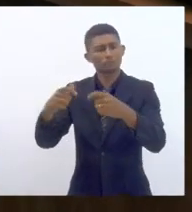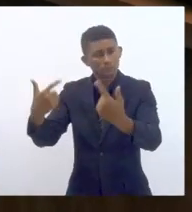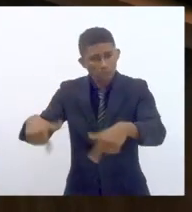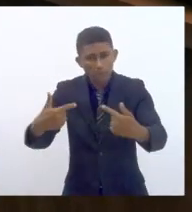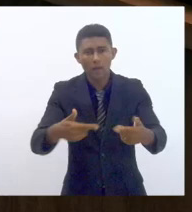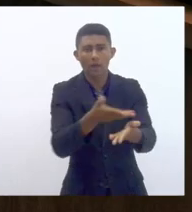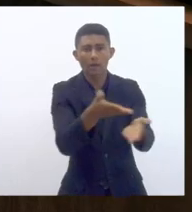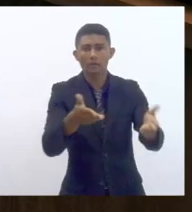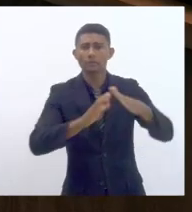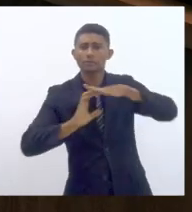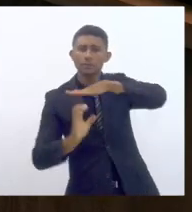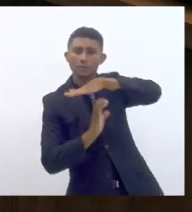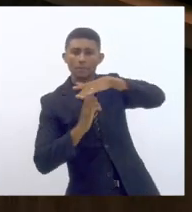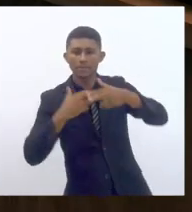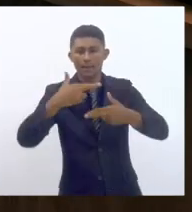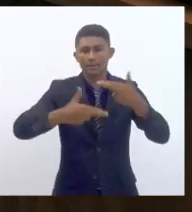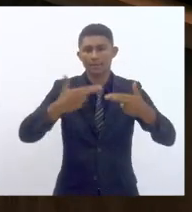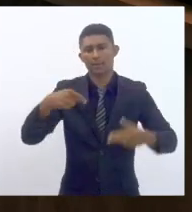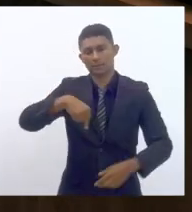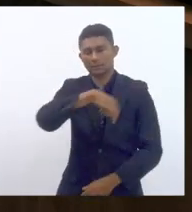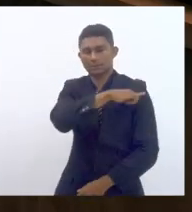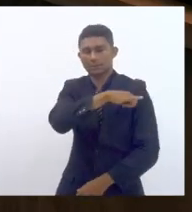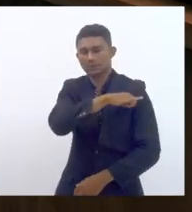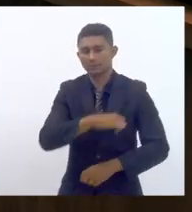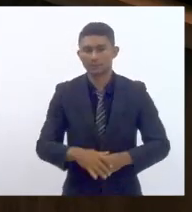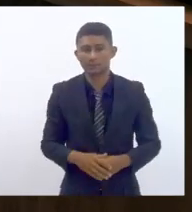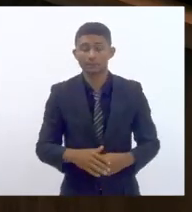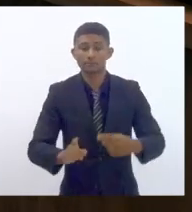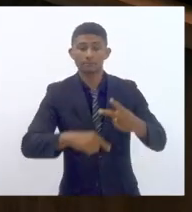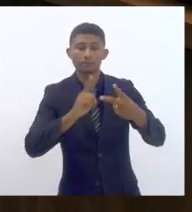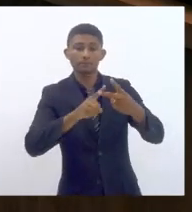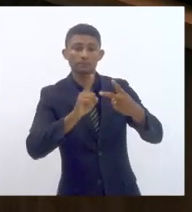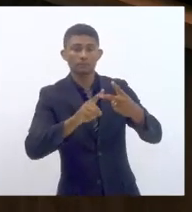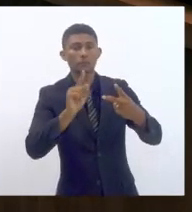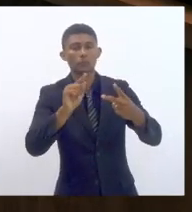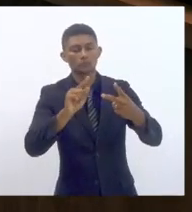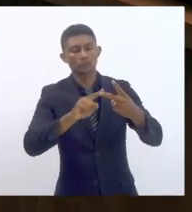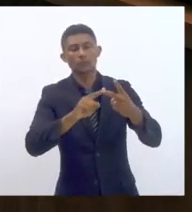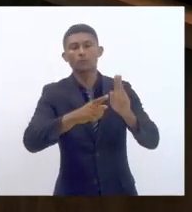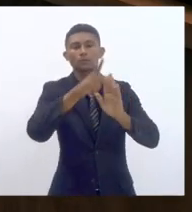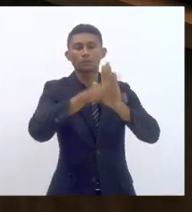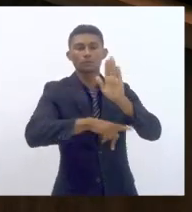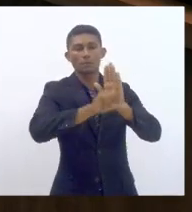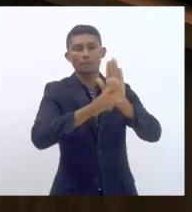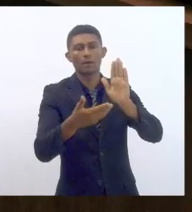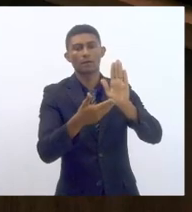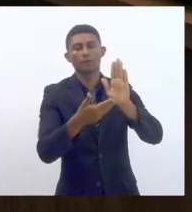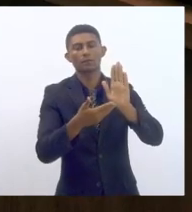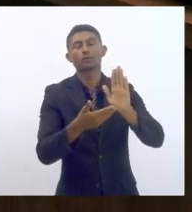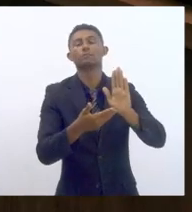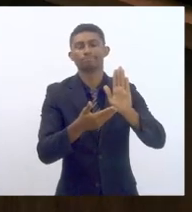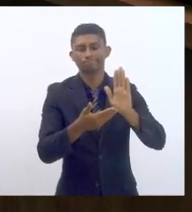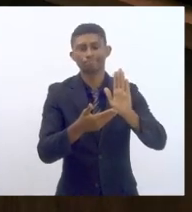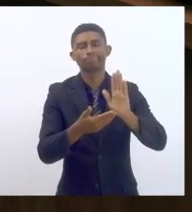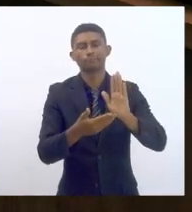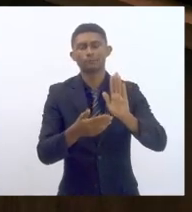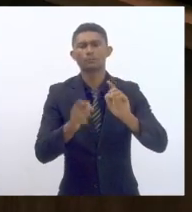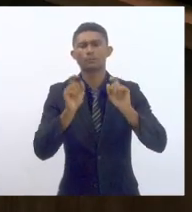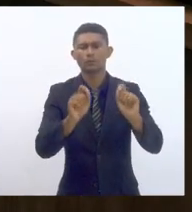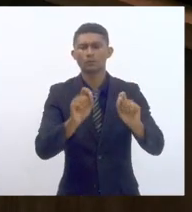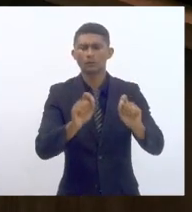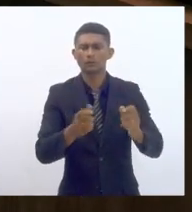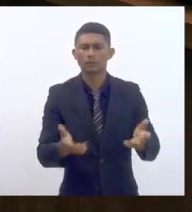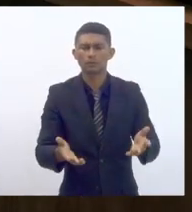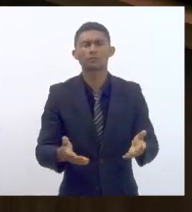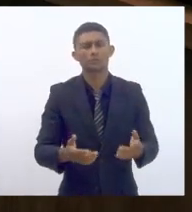as cooperativas de catadores do Rio de Janeiro. Em segundo lugar, o segundo projeto de hoje foi o projeto relacionado